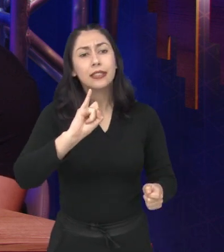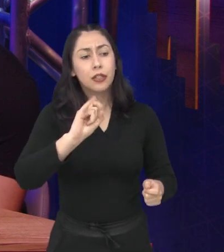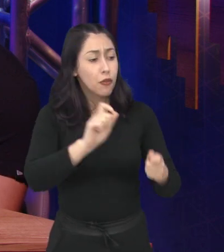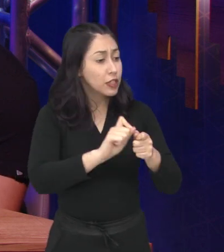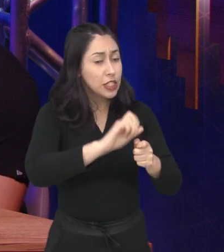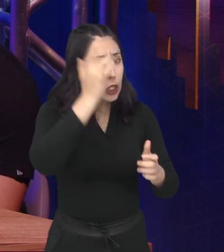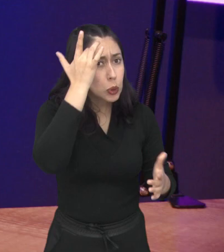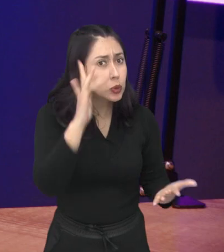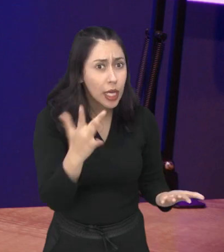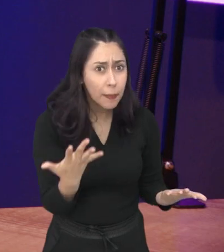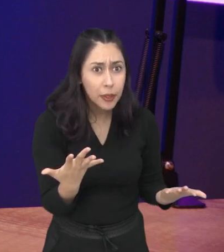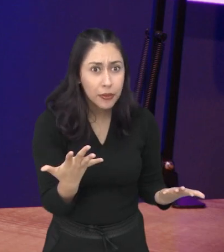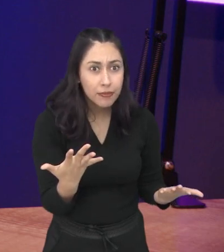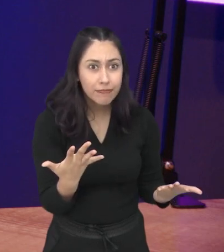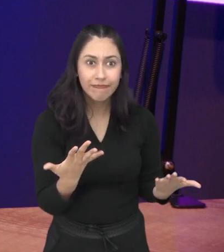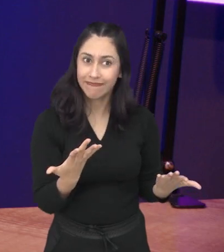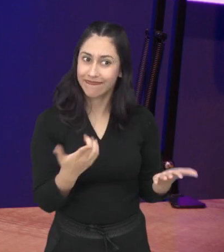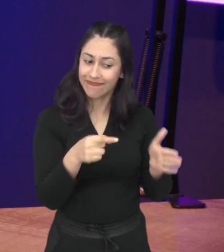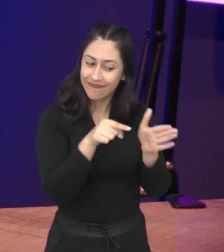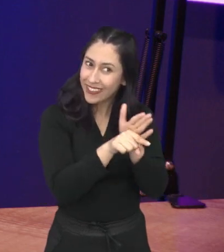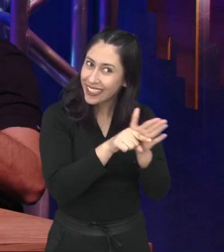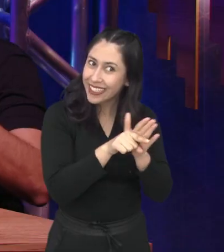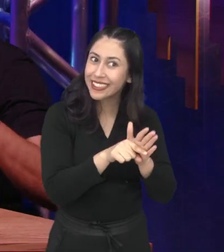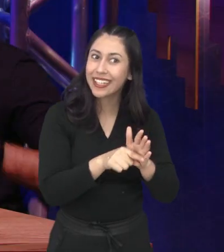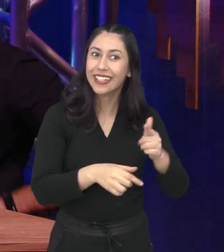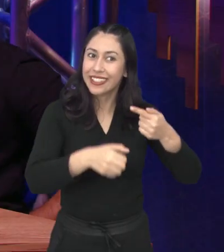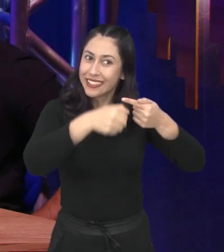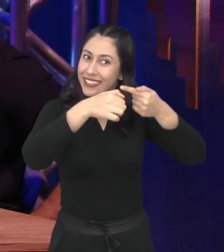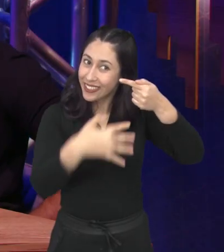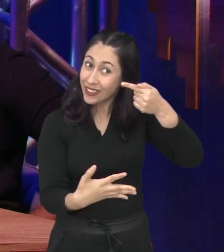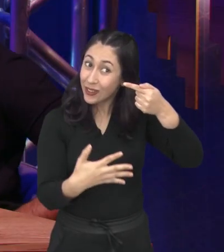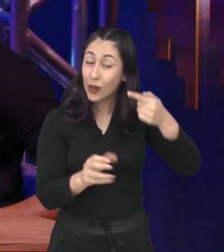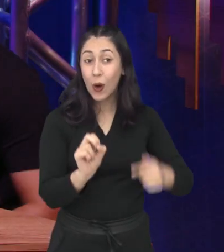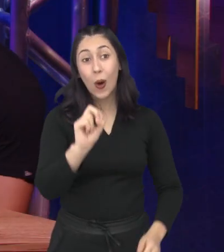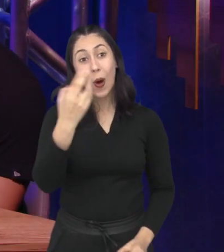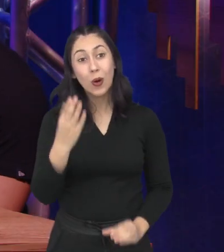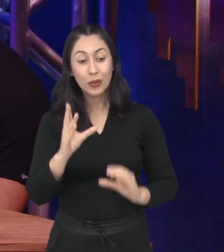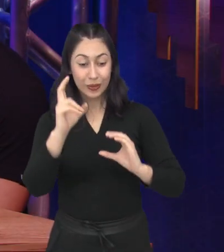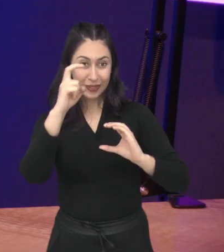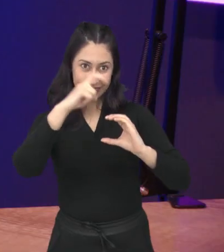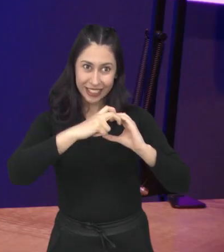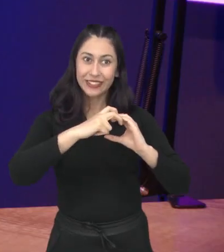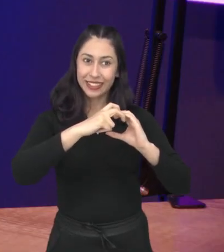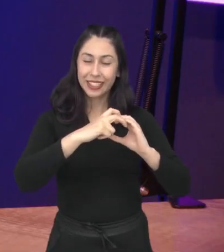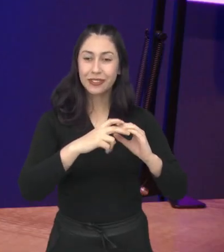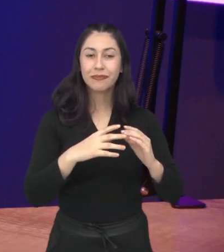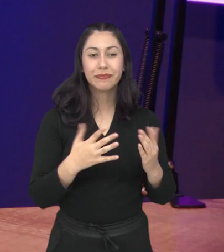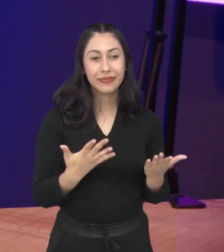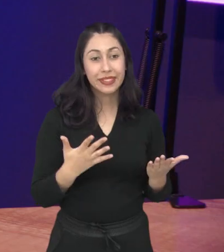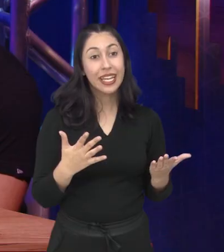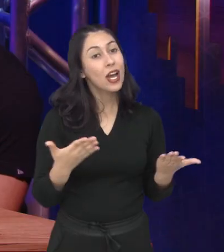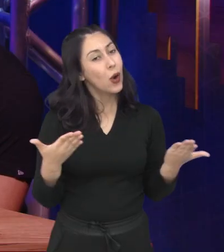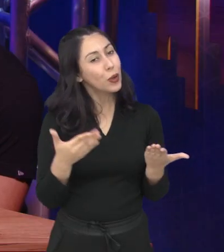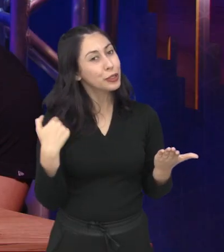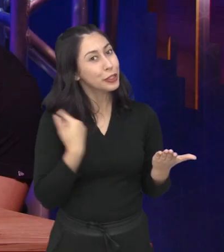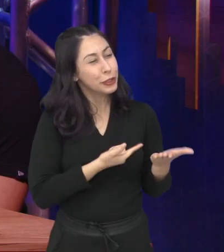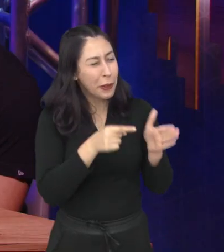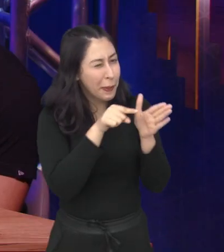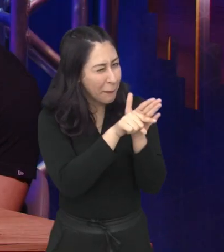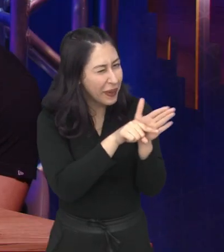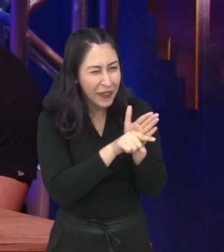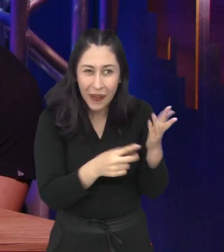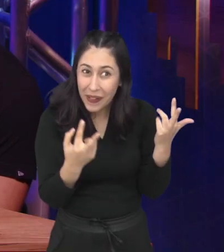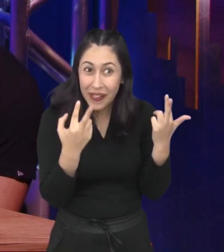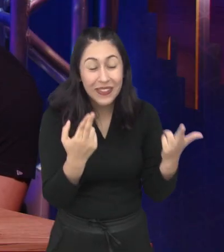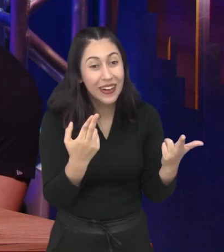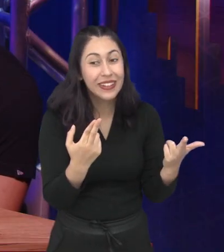alguma coisa? Pergunta pro Google, né? Ou pro ChatGPT. Ou pro ChatGPT. E então foi isso que a gente fez, né, no programa